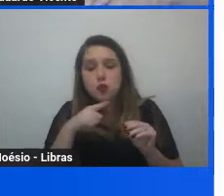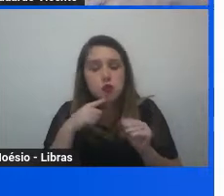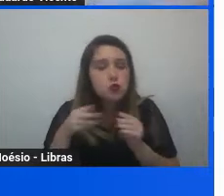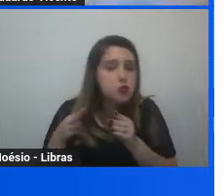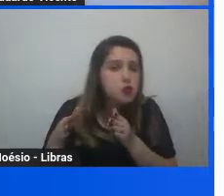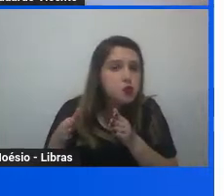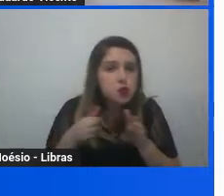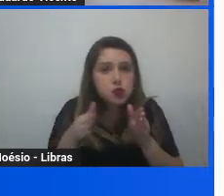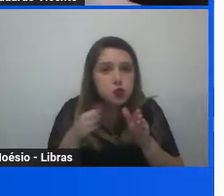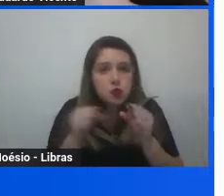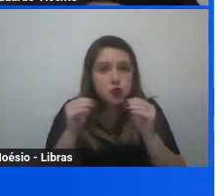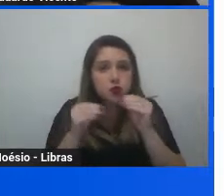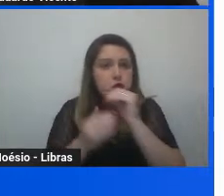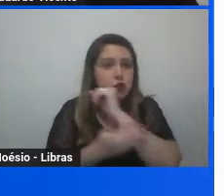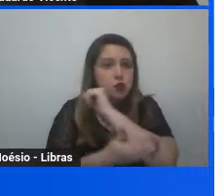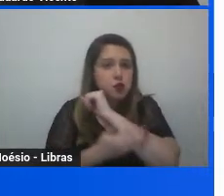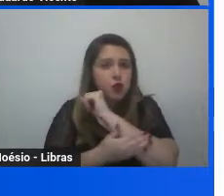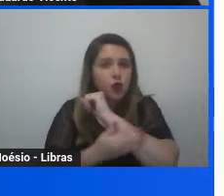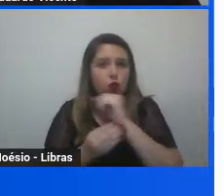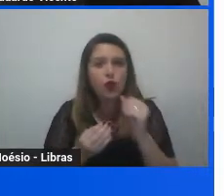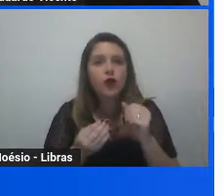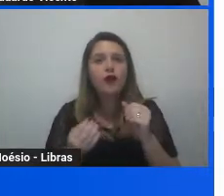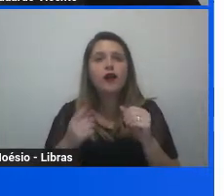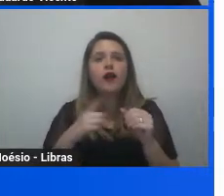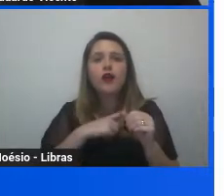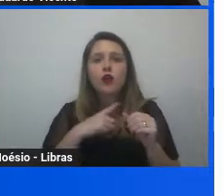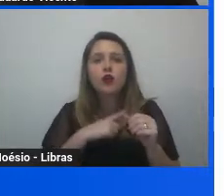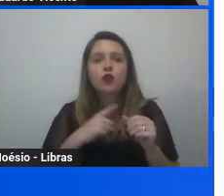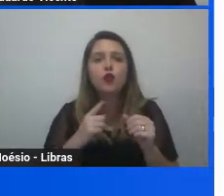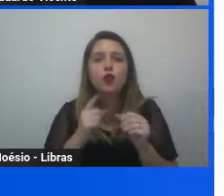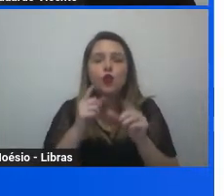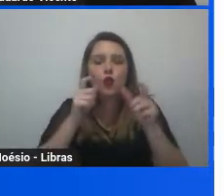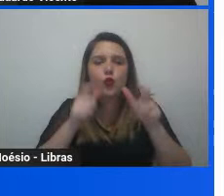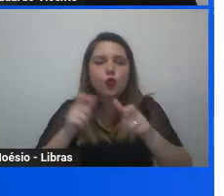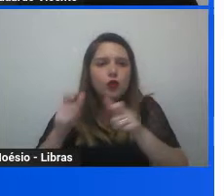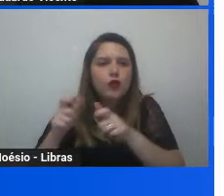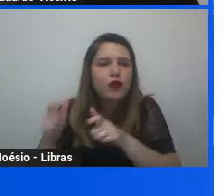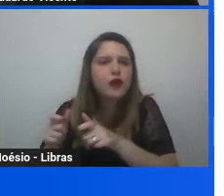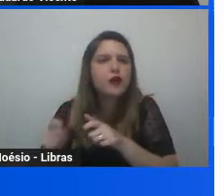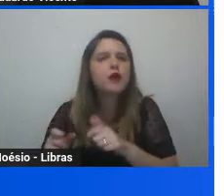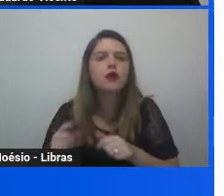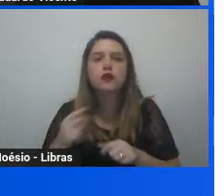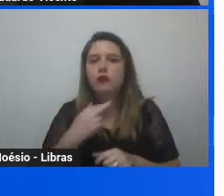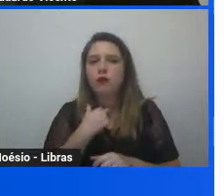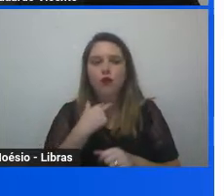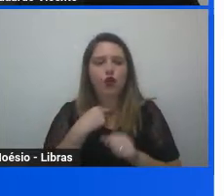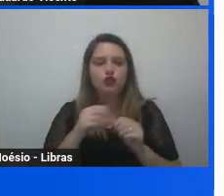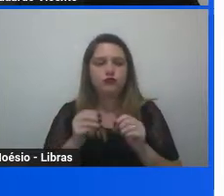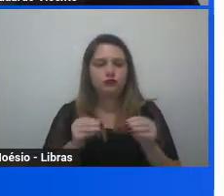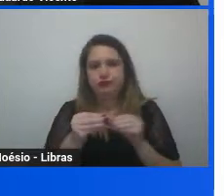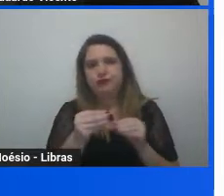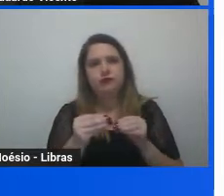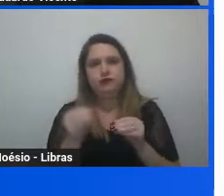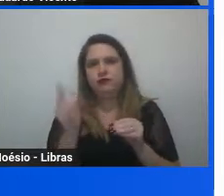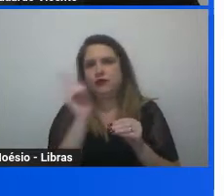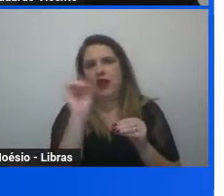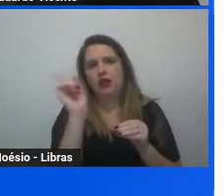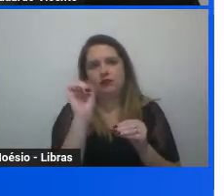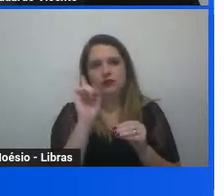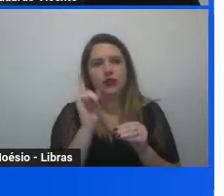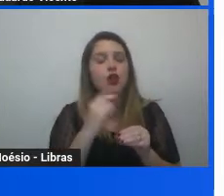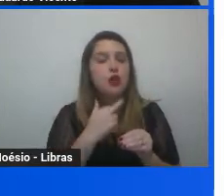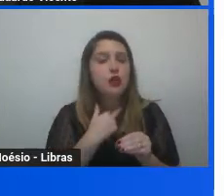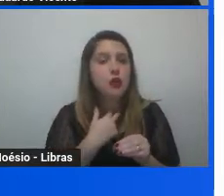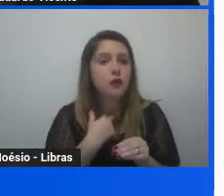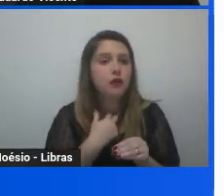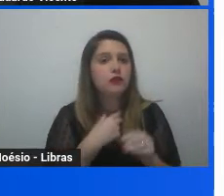braço tentando colocar o osso no lugar, né? Voltar, não posso, né? Eu vou imobilizar a